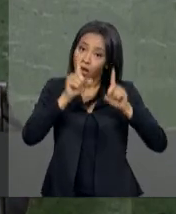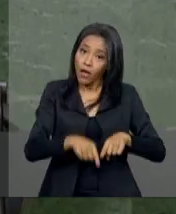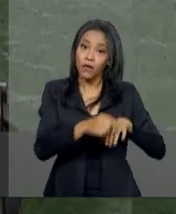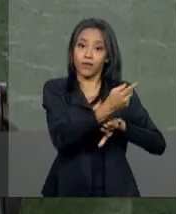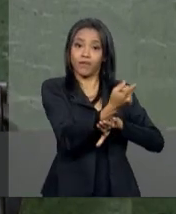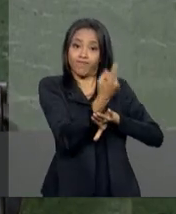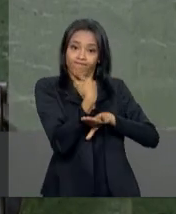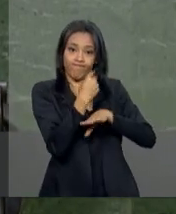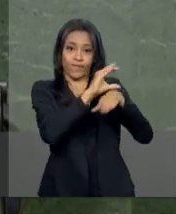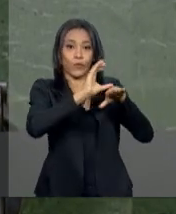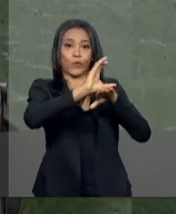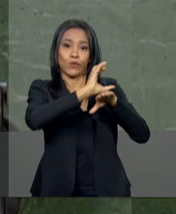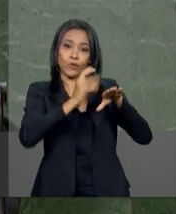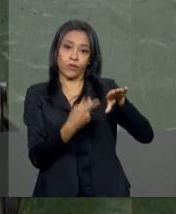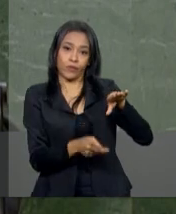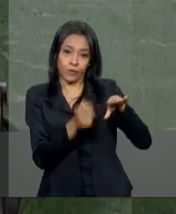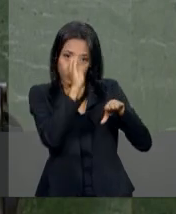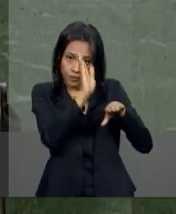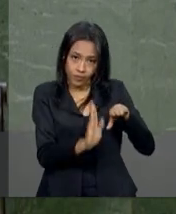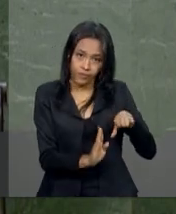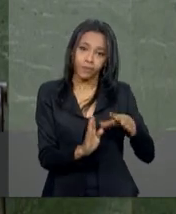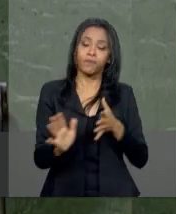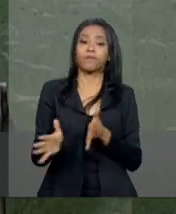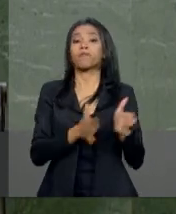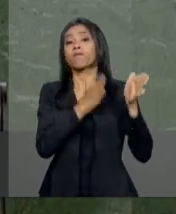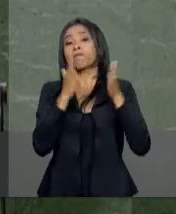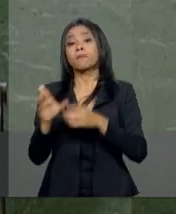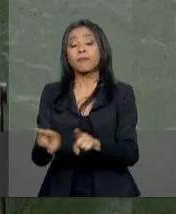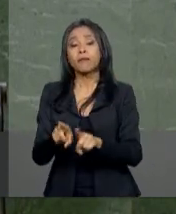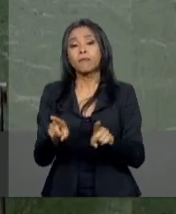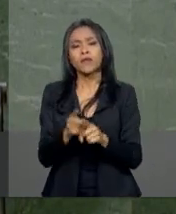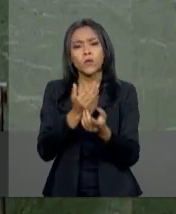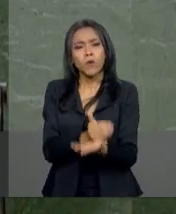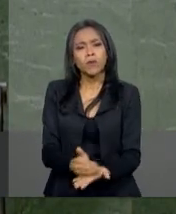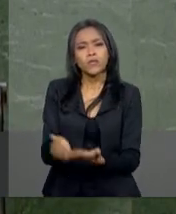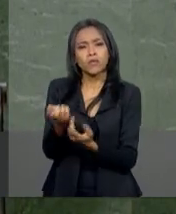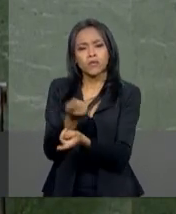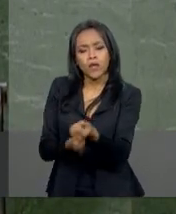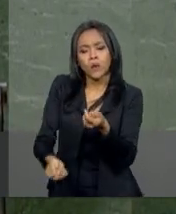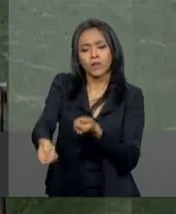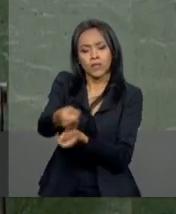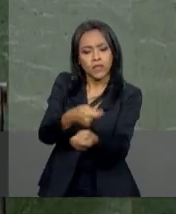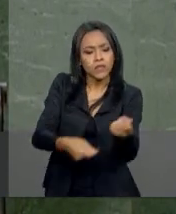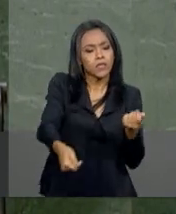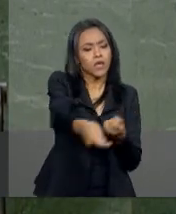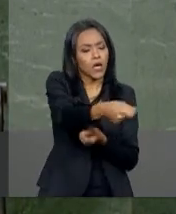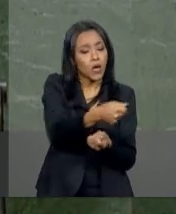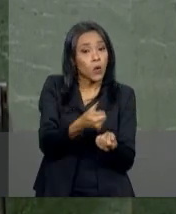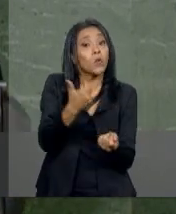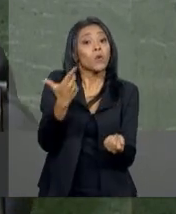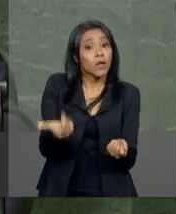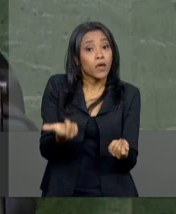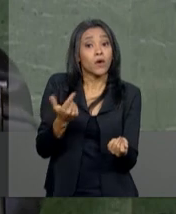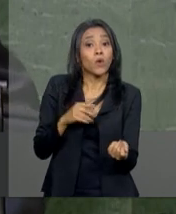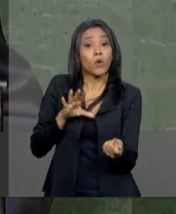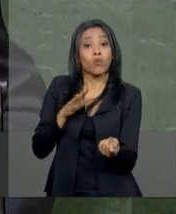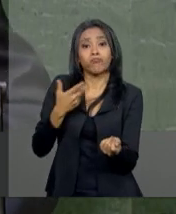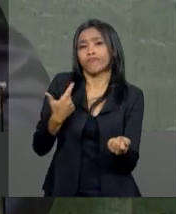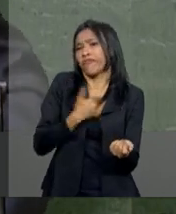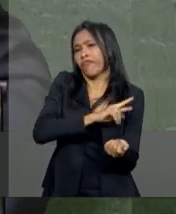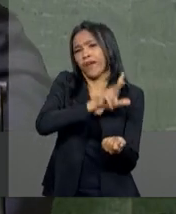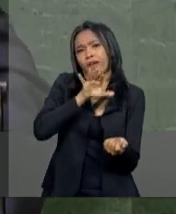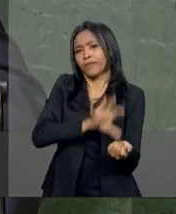e revitalizamos ou iniciamos negociações comerciais com parceiros de todas regiões união